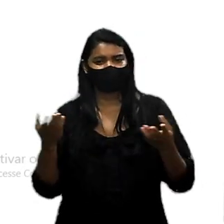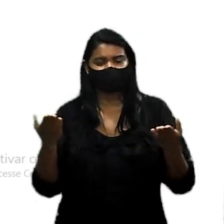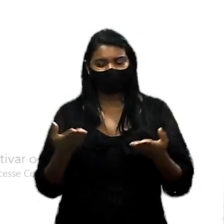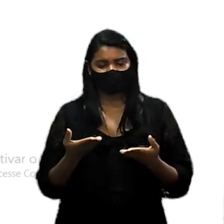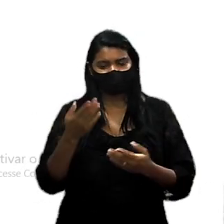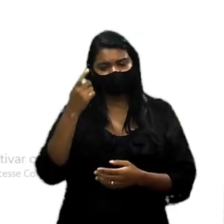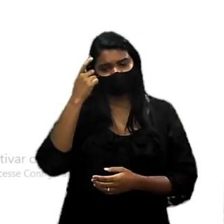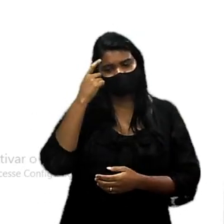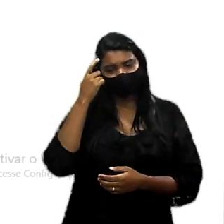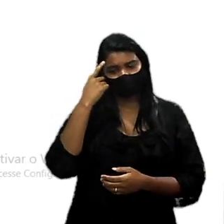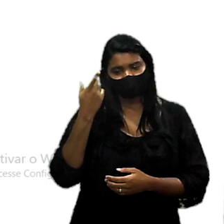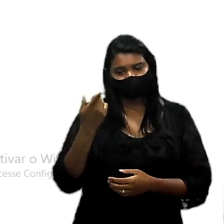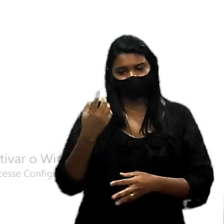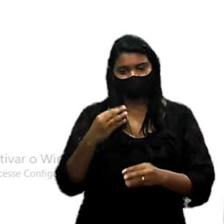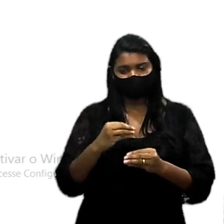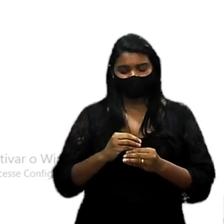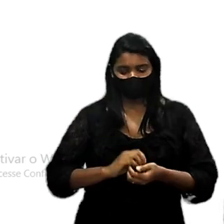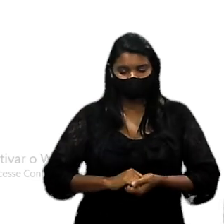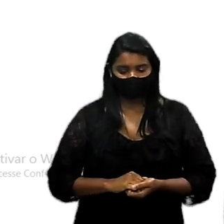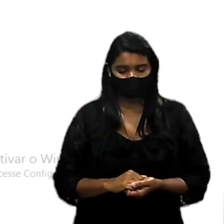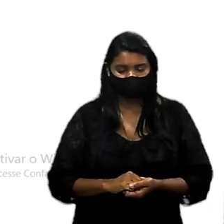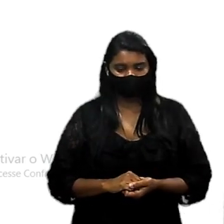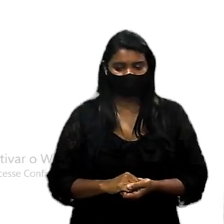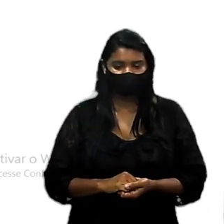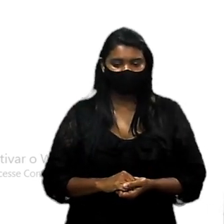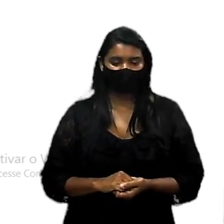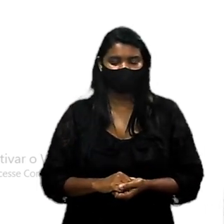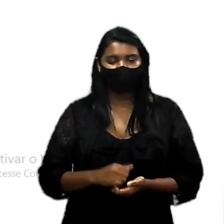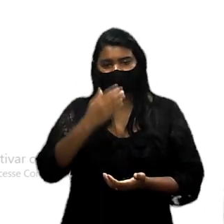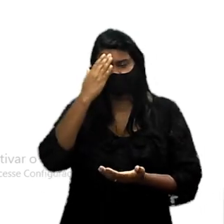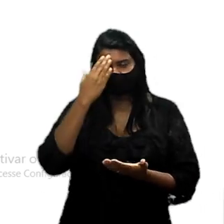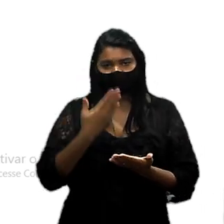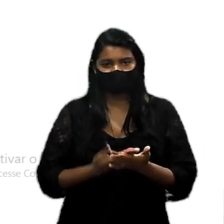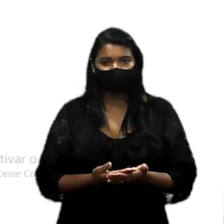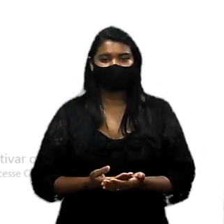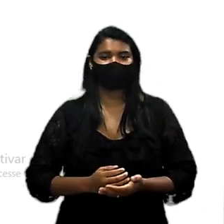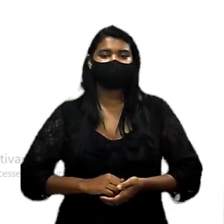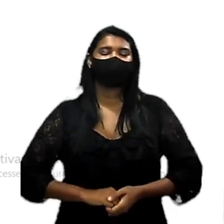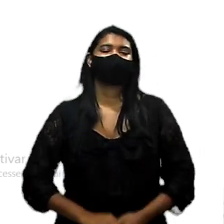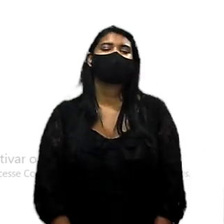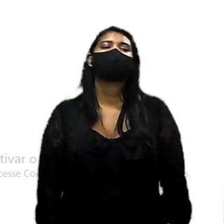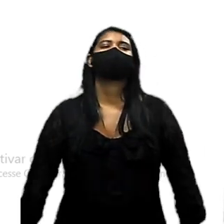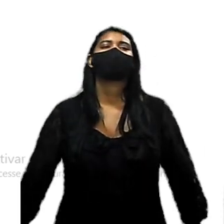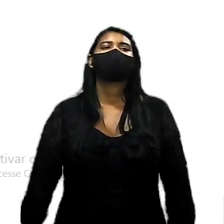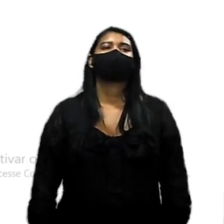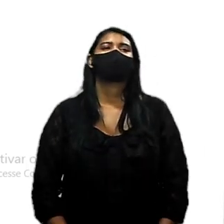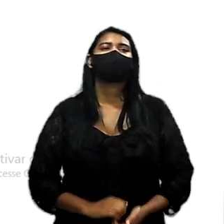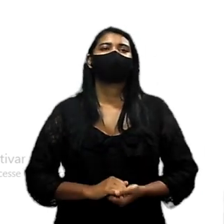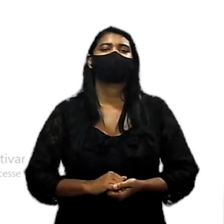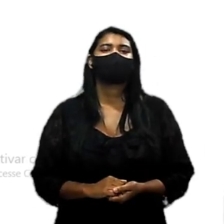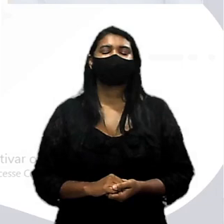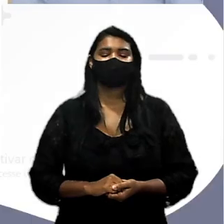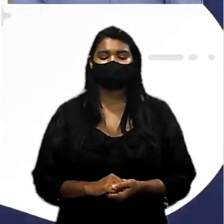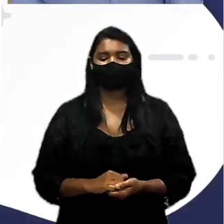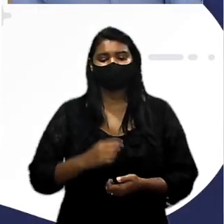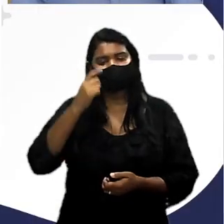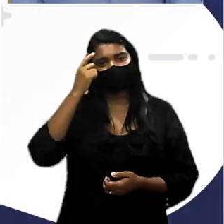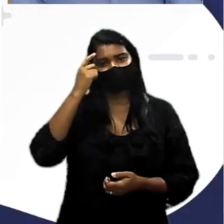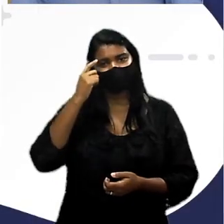de pensar, de construir, né? De acreditar? Então, começa por aí na questão do